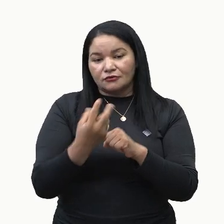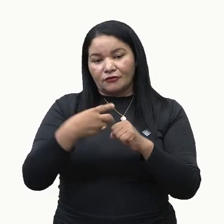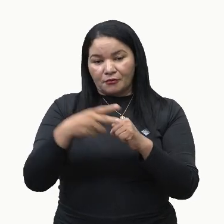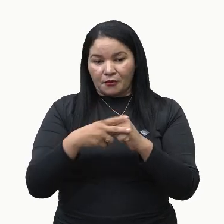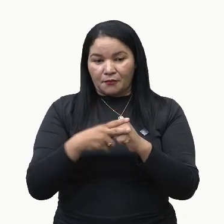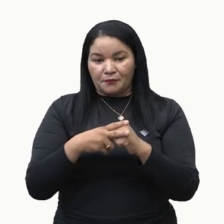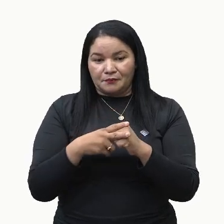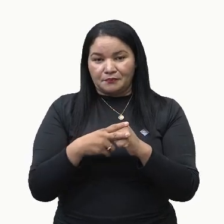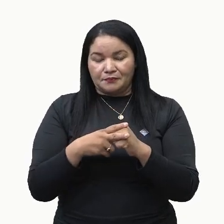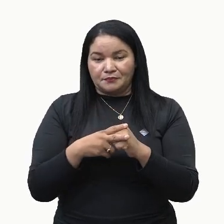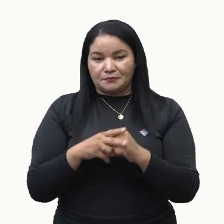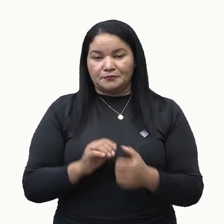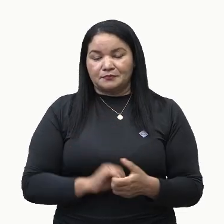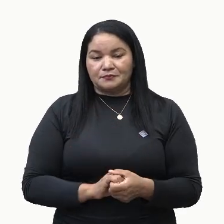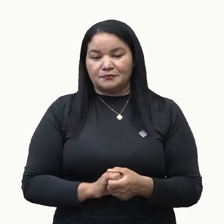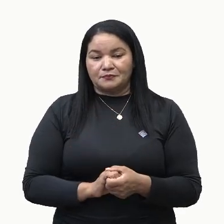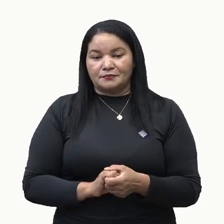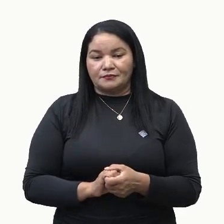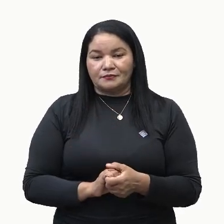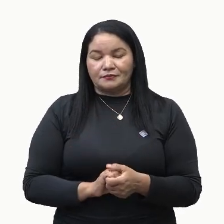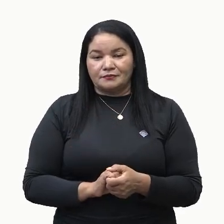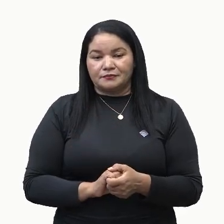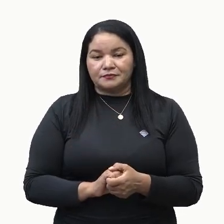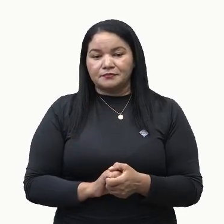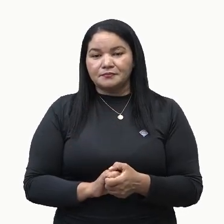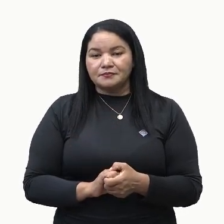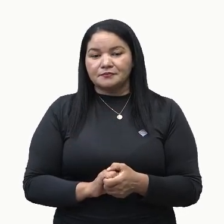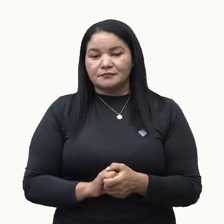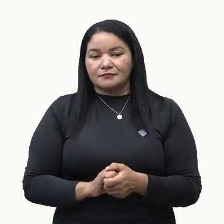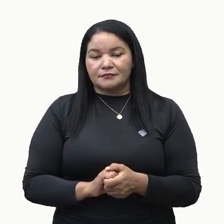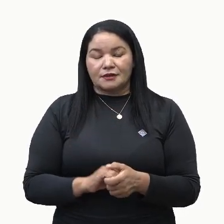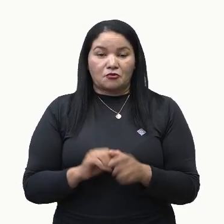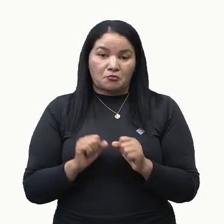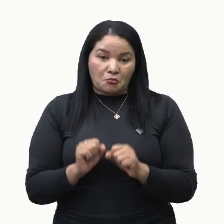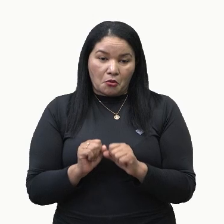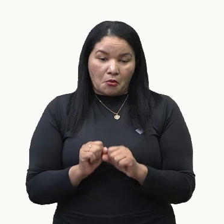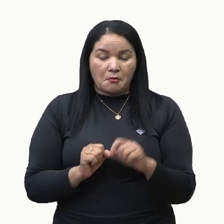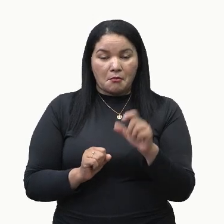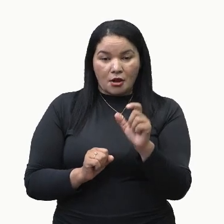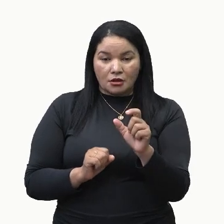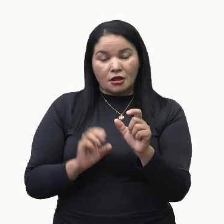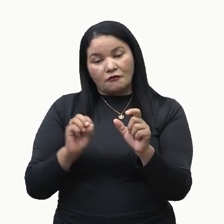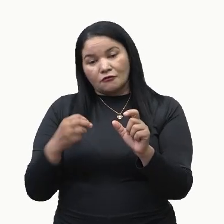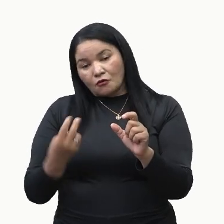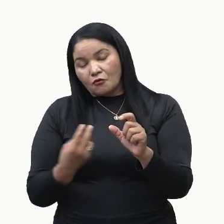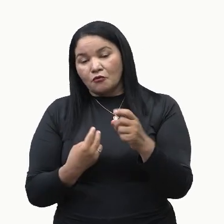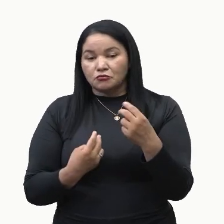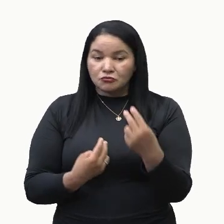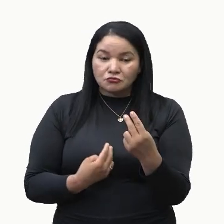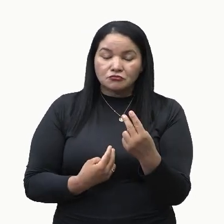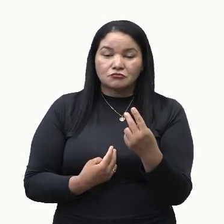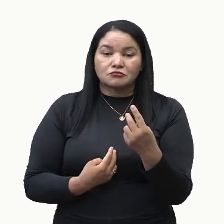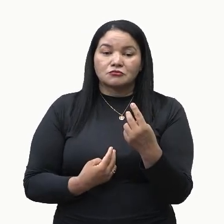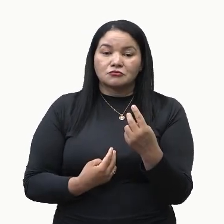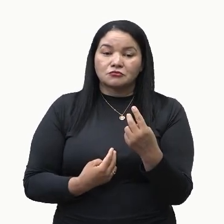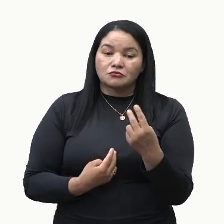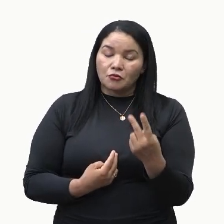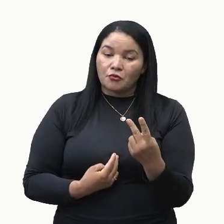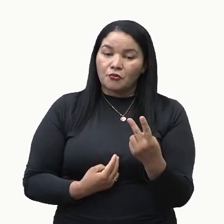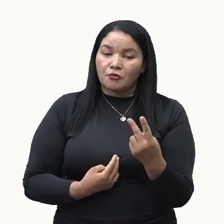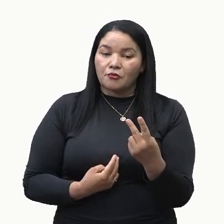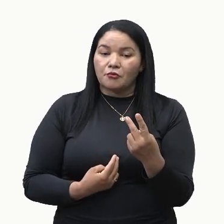verbais. São duas ou mais palavras que vão indicar ali uma circunstância